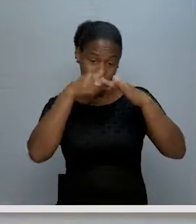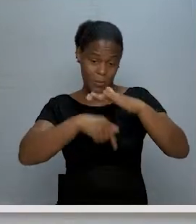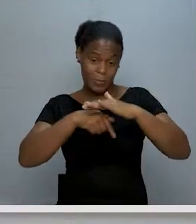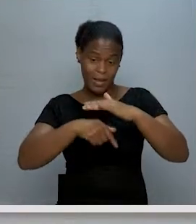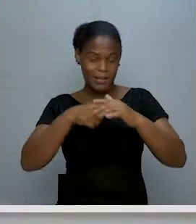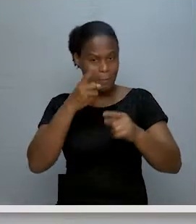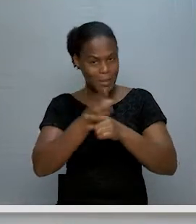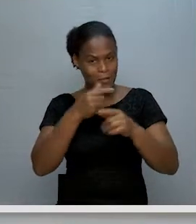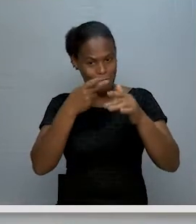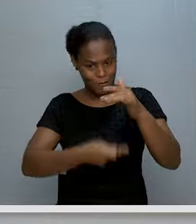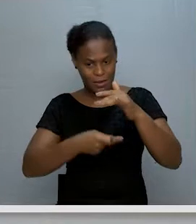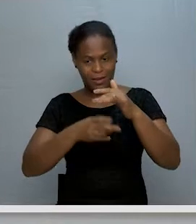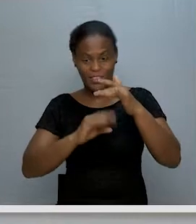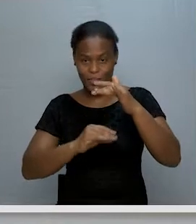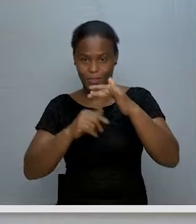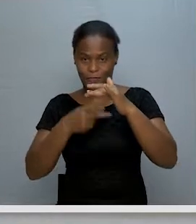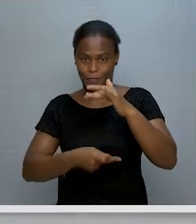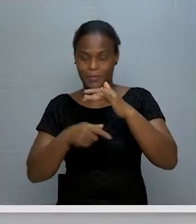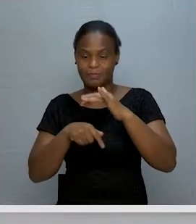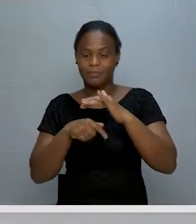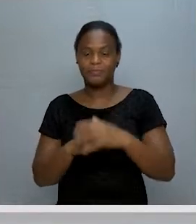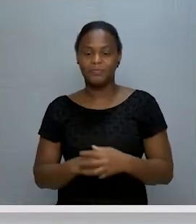Mantemos o denominador